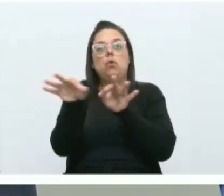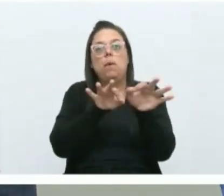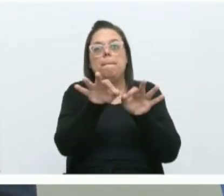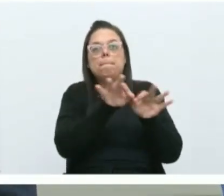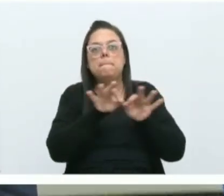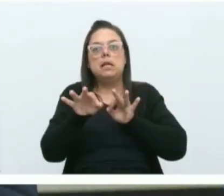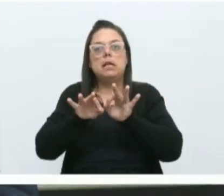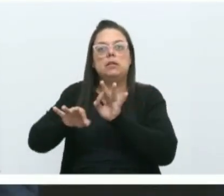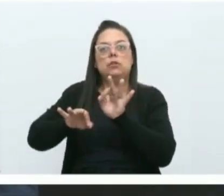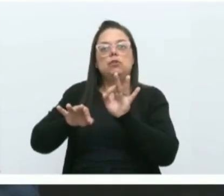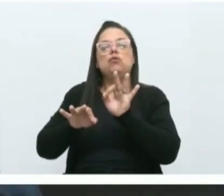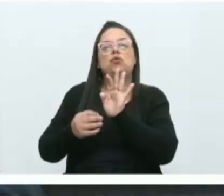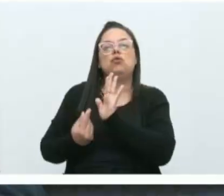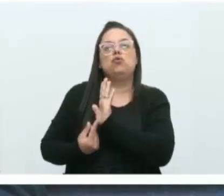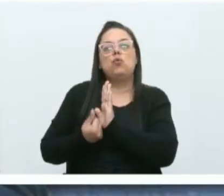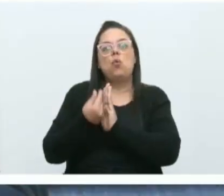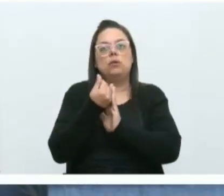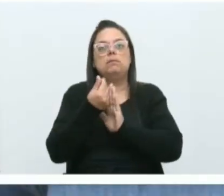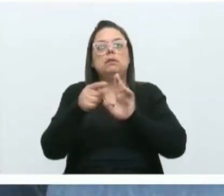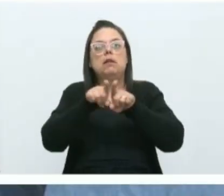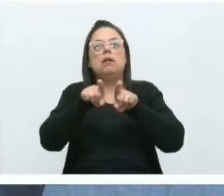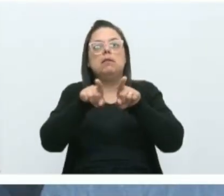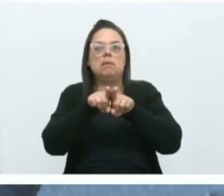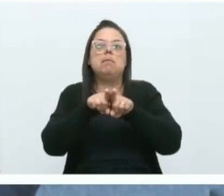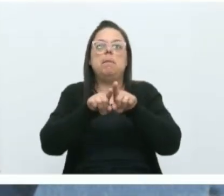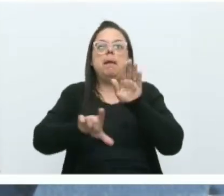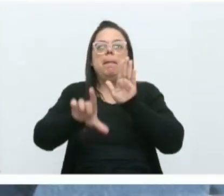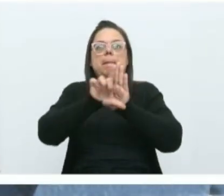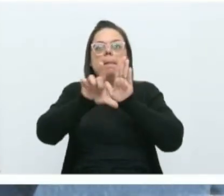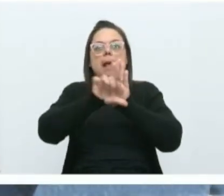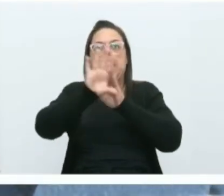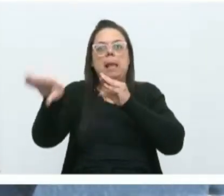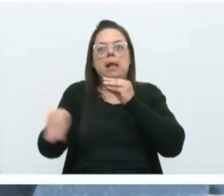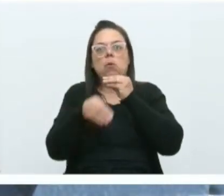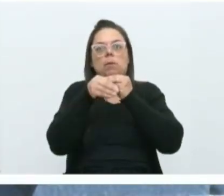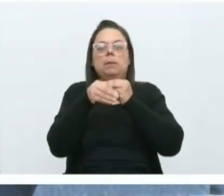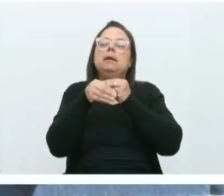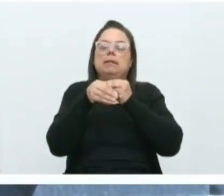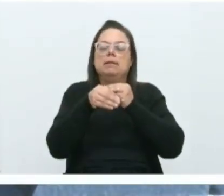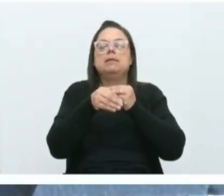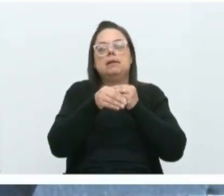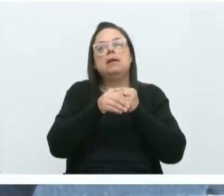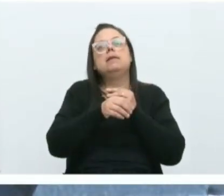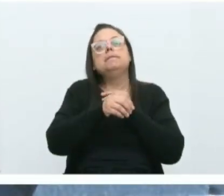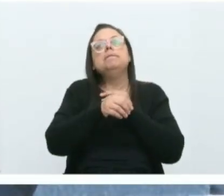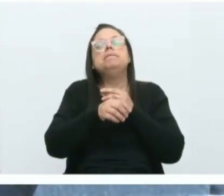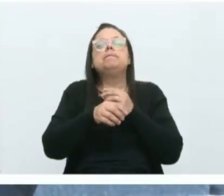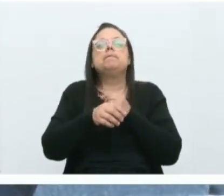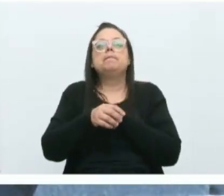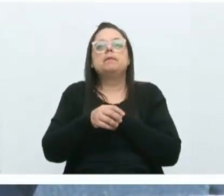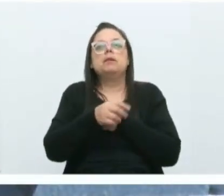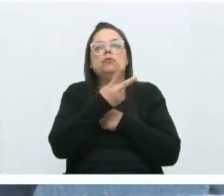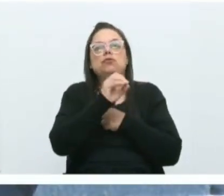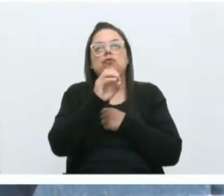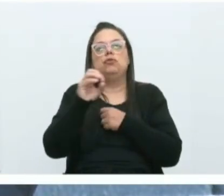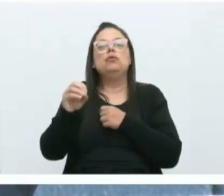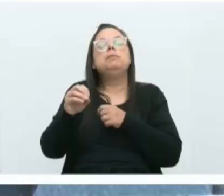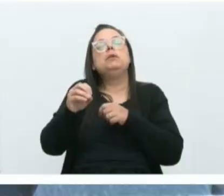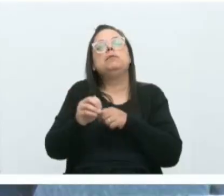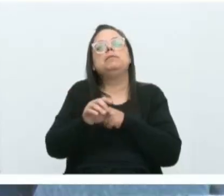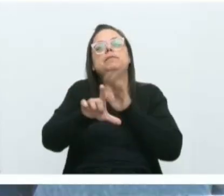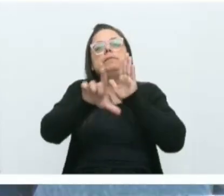planejamento orçamento, instituído pela Lei Complementar número 101 de 2000, da Lei